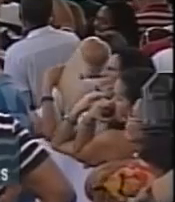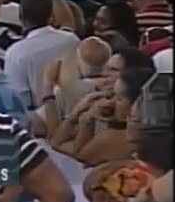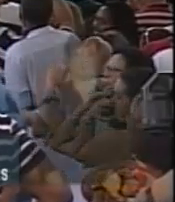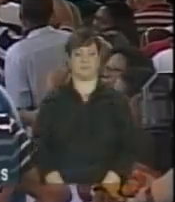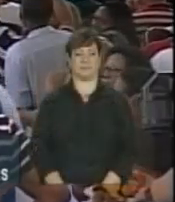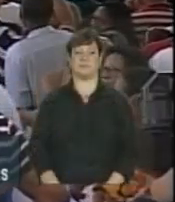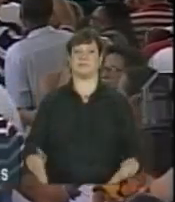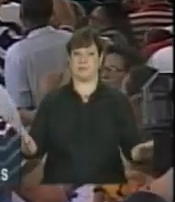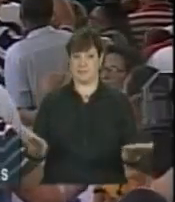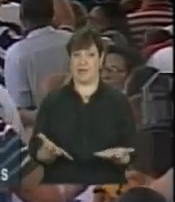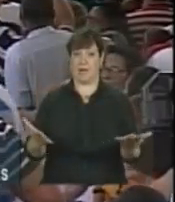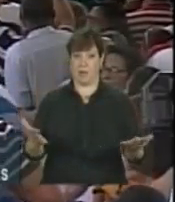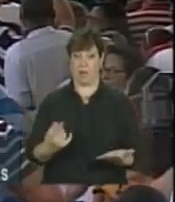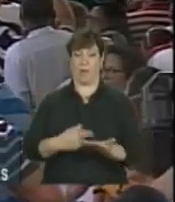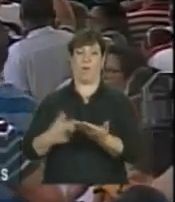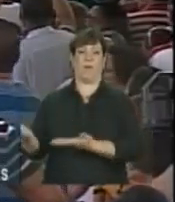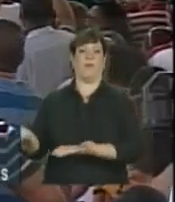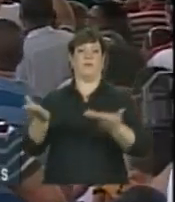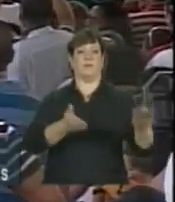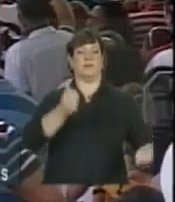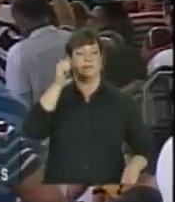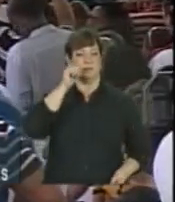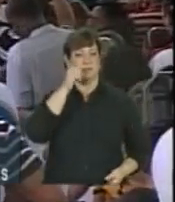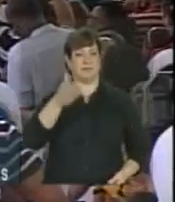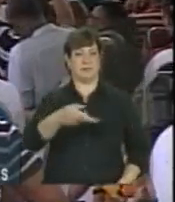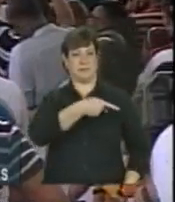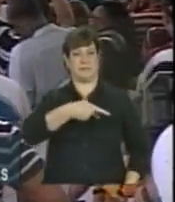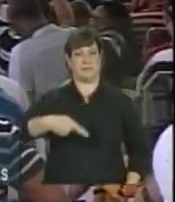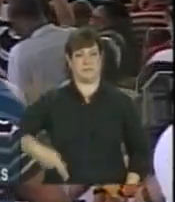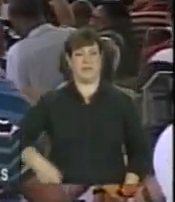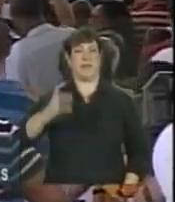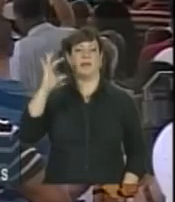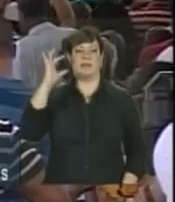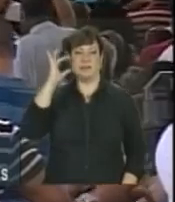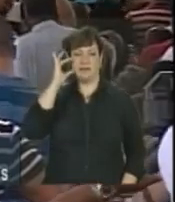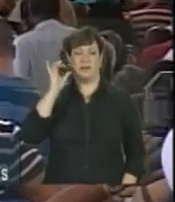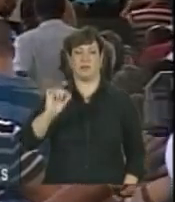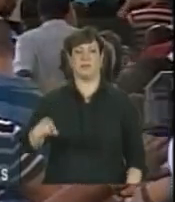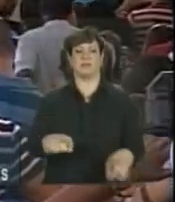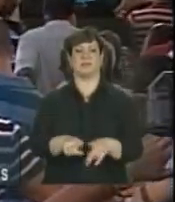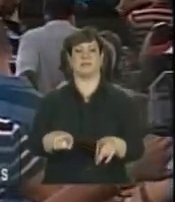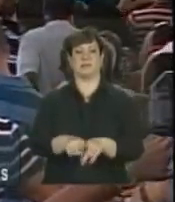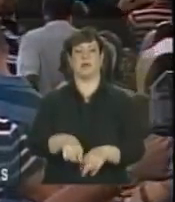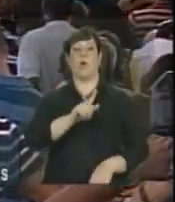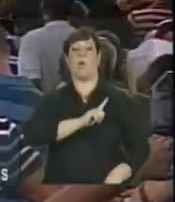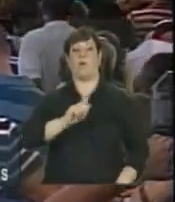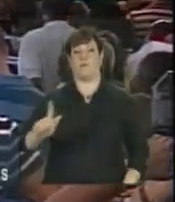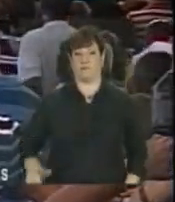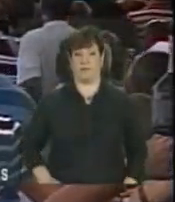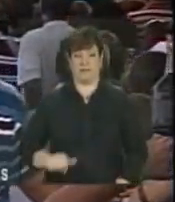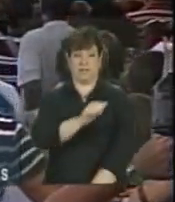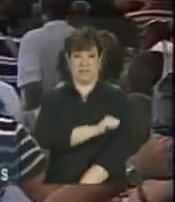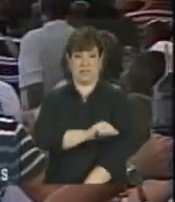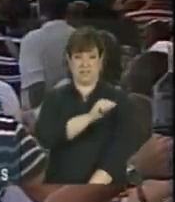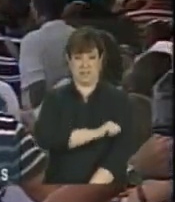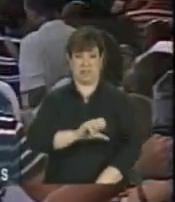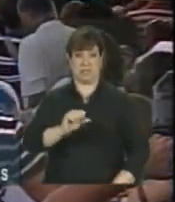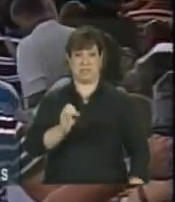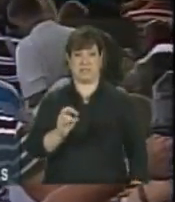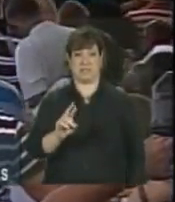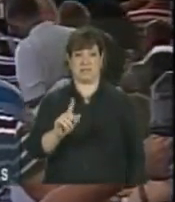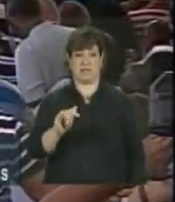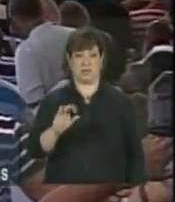Neste momento, convidamos a senhora Dilma Rousseff, presidenta da República, o senhor Sérgio Cabral, governador do Rio de